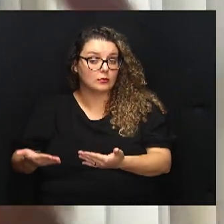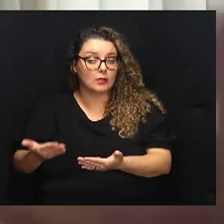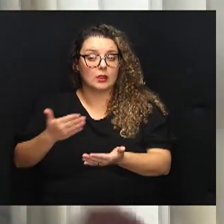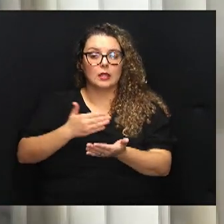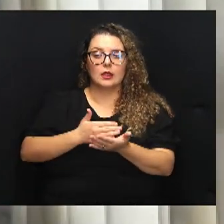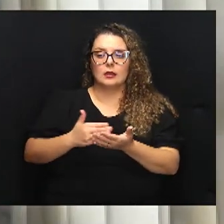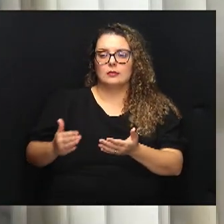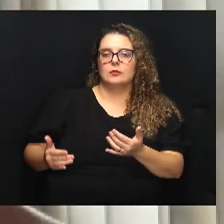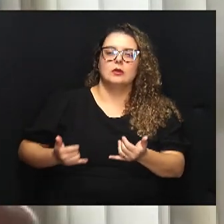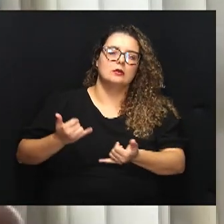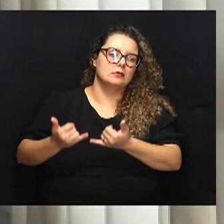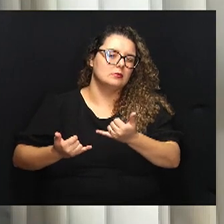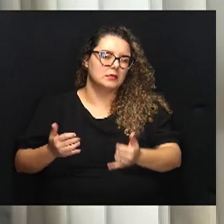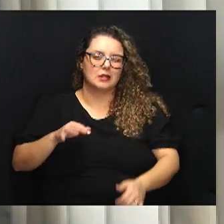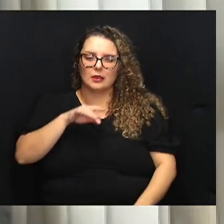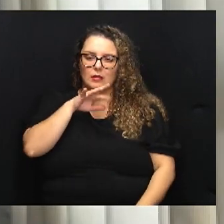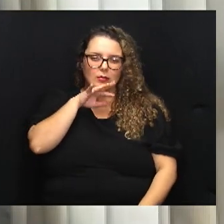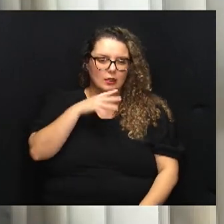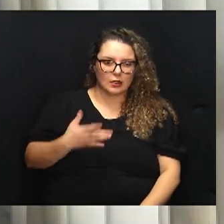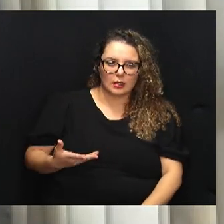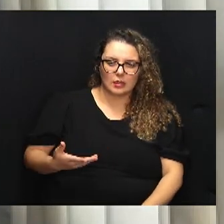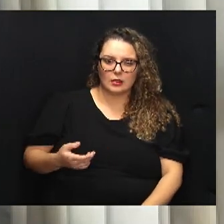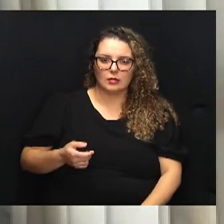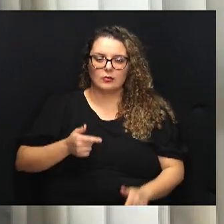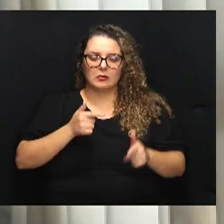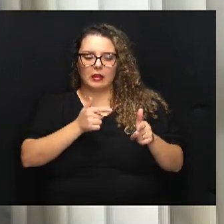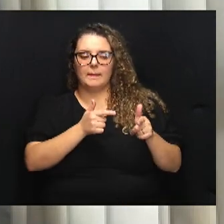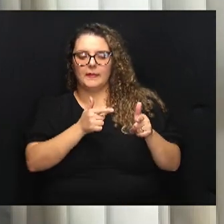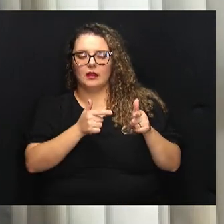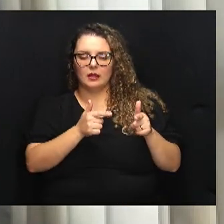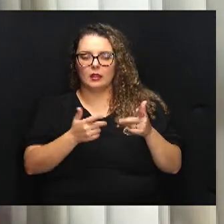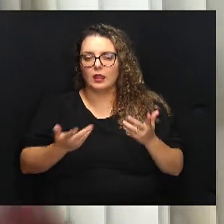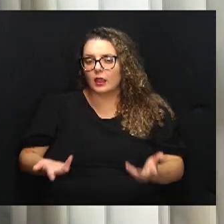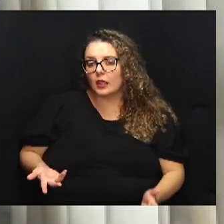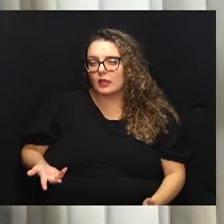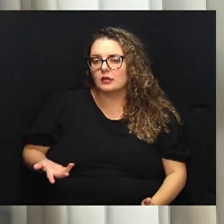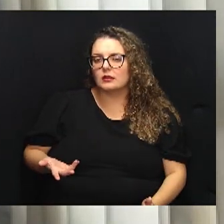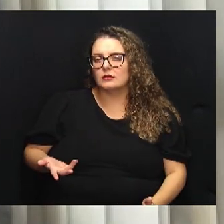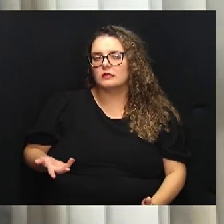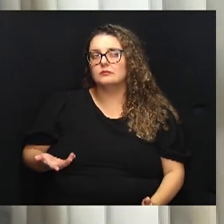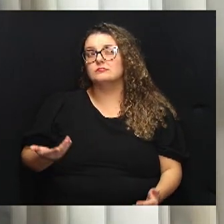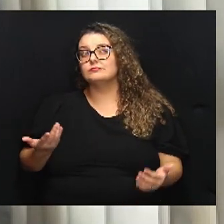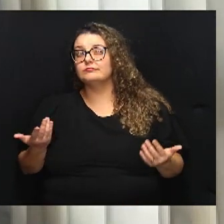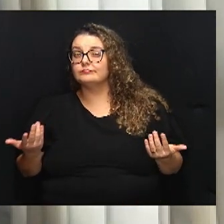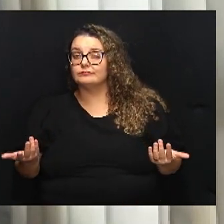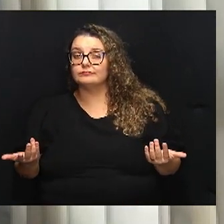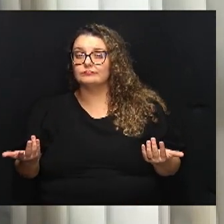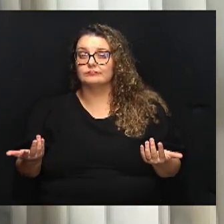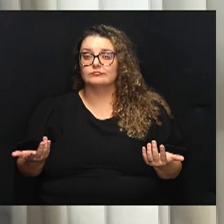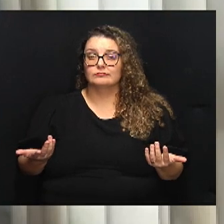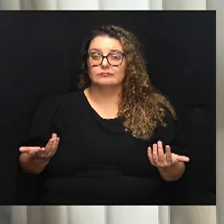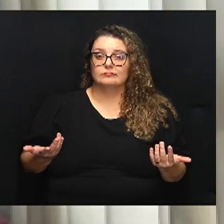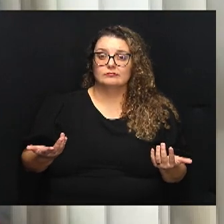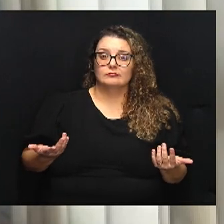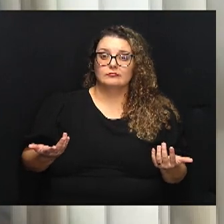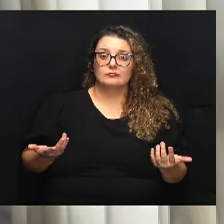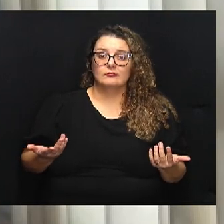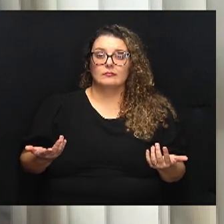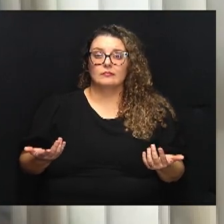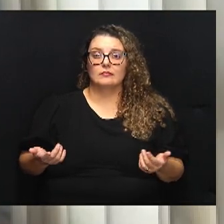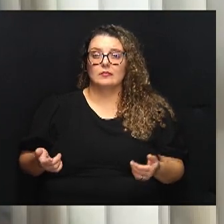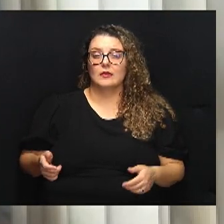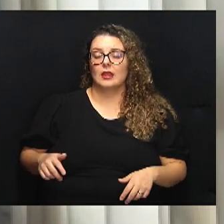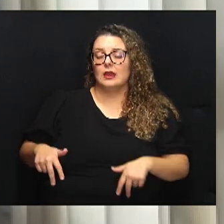as brincadeiras de mau gosto, os apelidos, a deixar o colega de